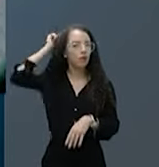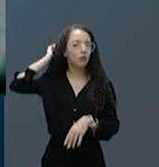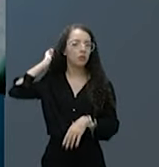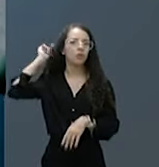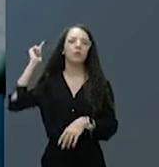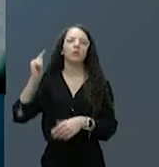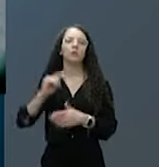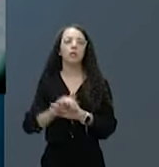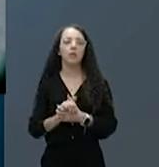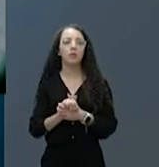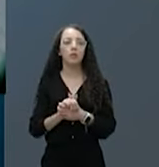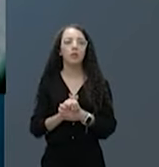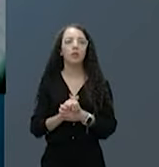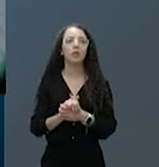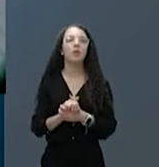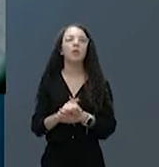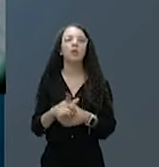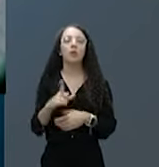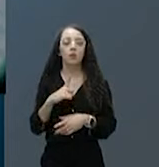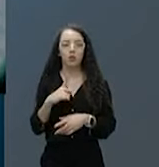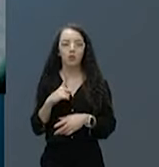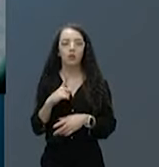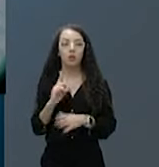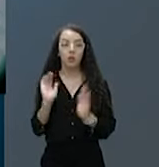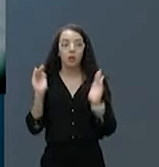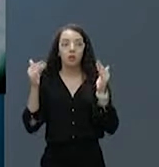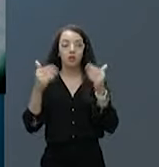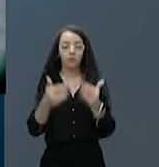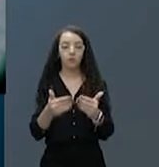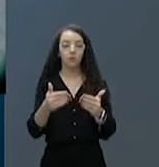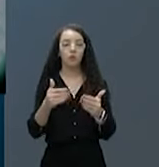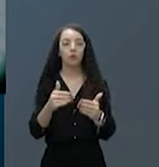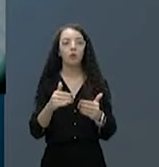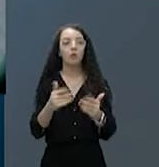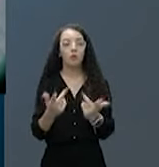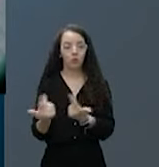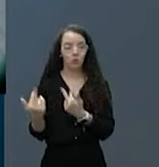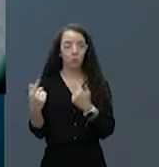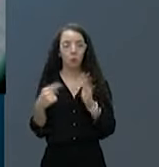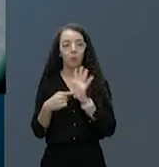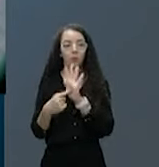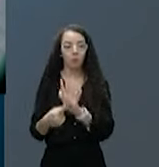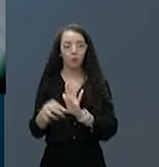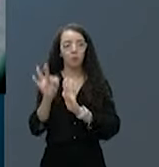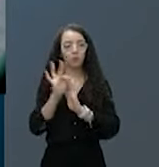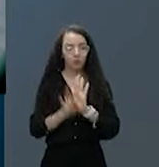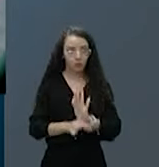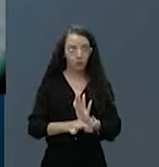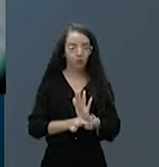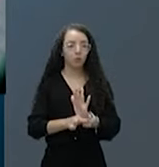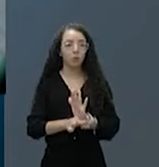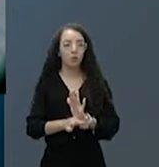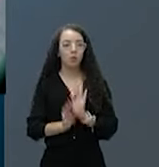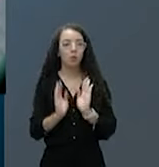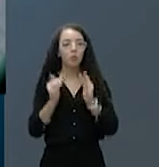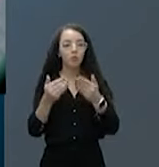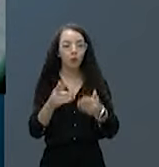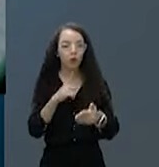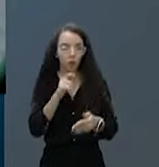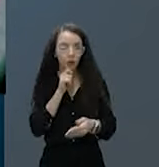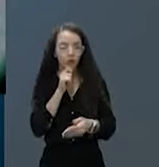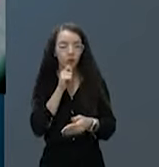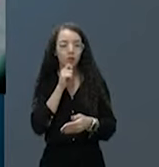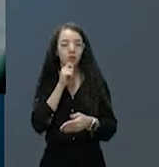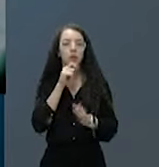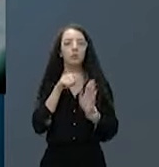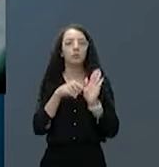paradigma, cujo teor transcrevi na ocasião. Destaco ainda a impossibilidade de se ampliar no juízo de viabilidade do